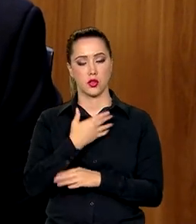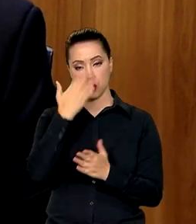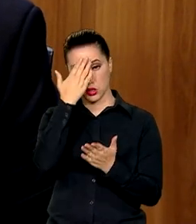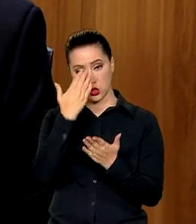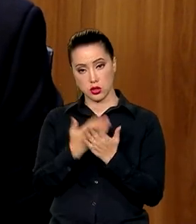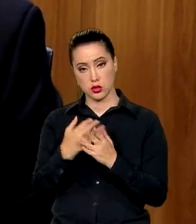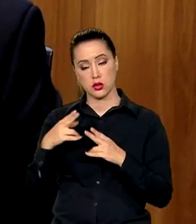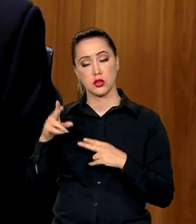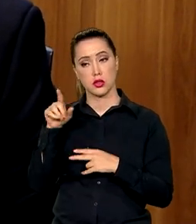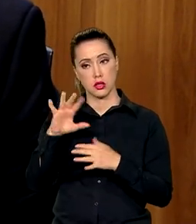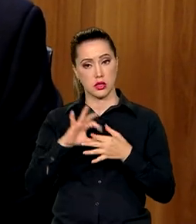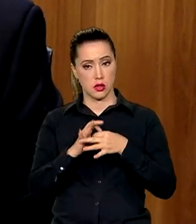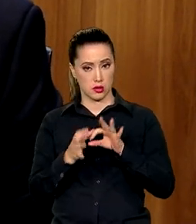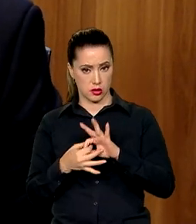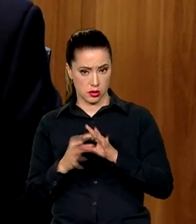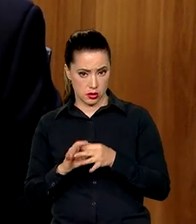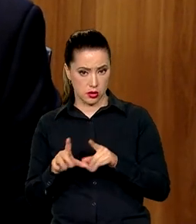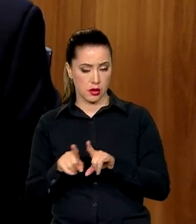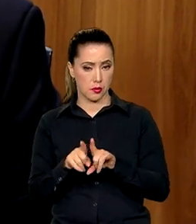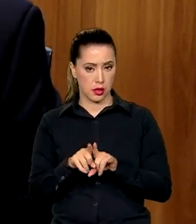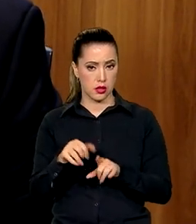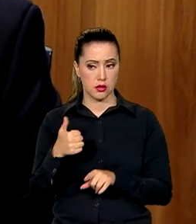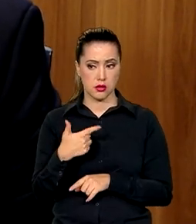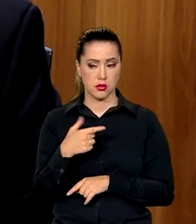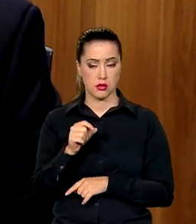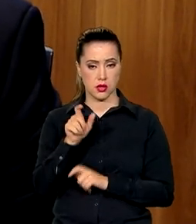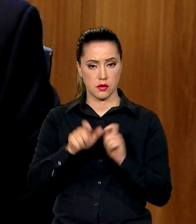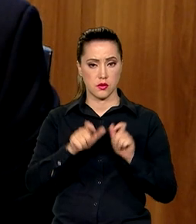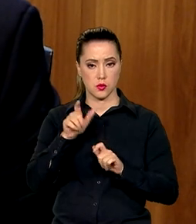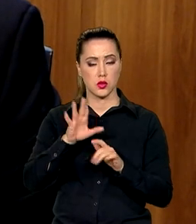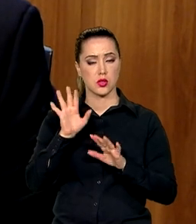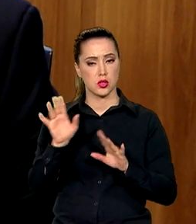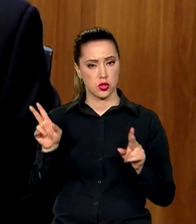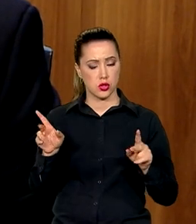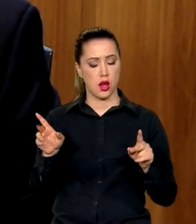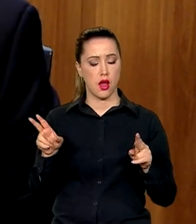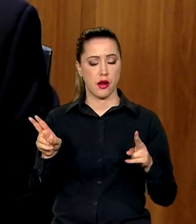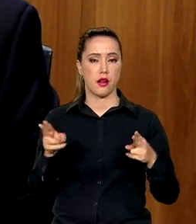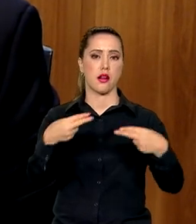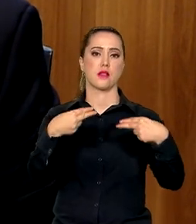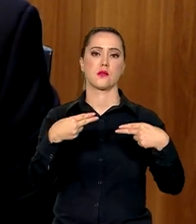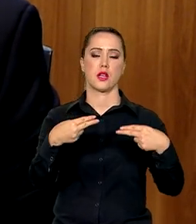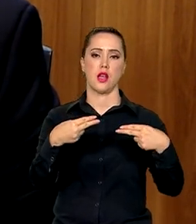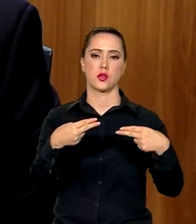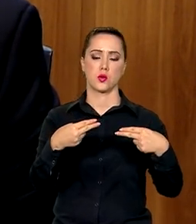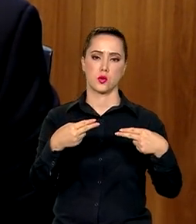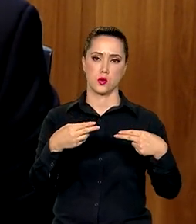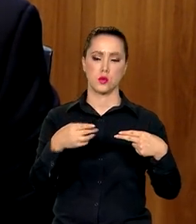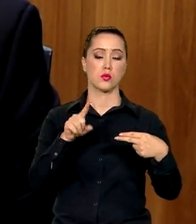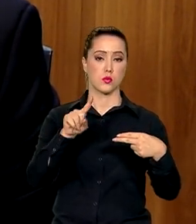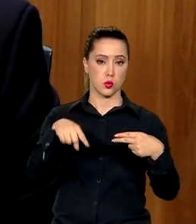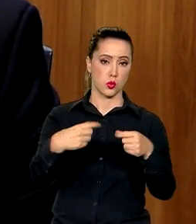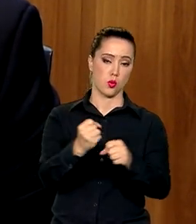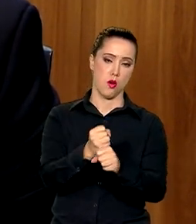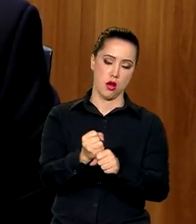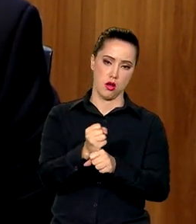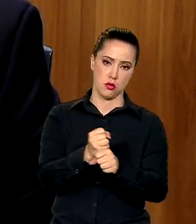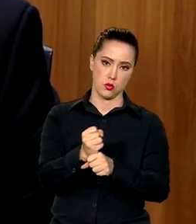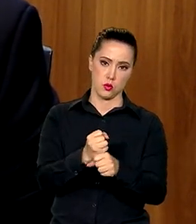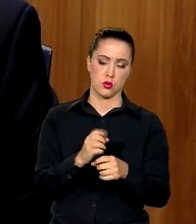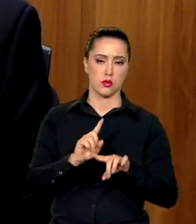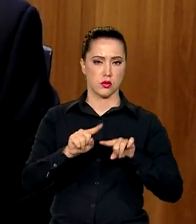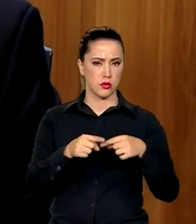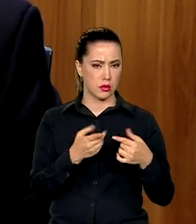também paraolimpíadas já temos mais de 120 atletas que estão classificados para as Olimpíadas do ano que vem e a